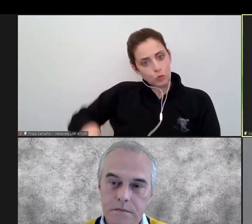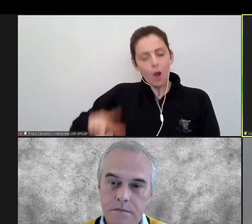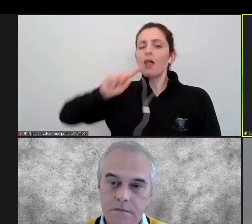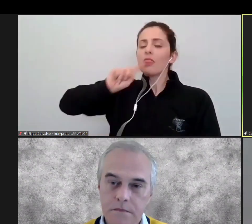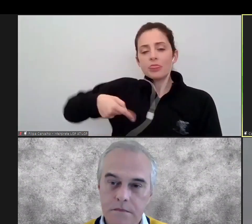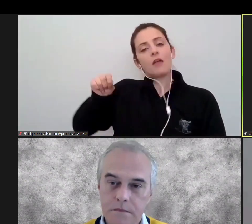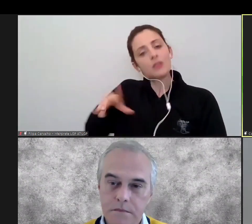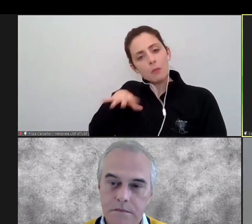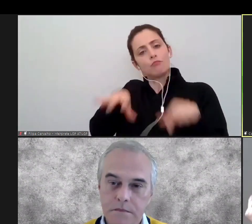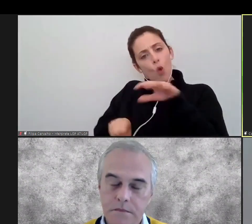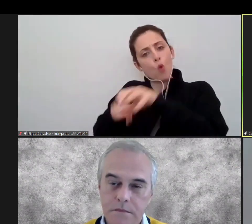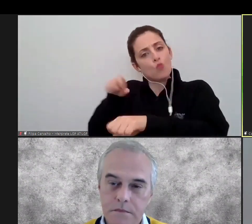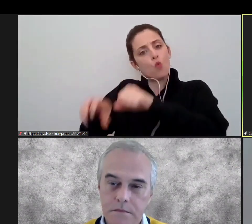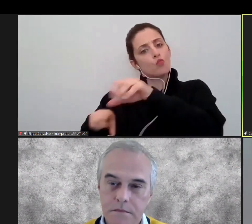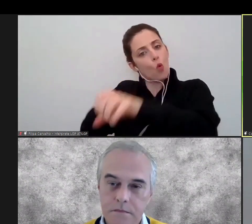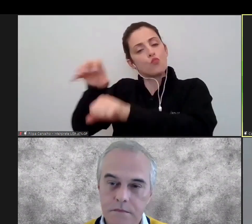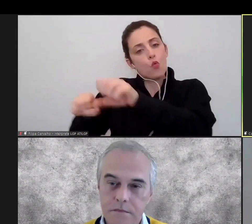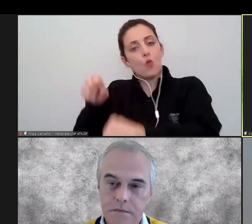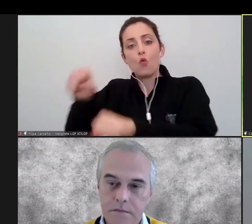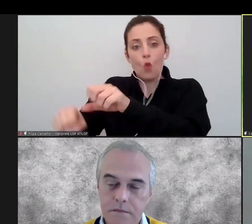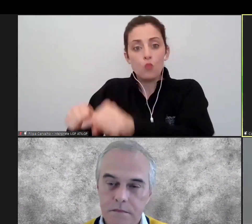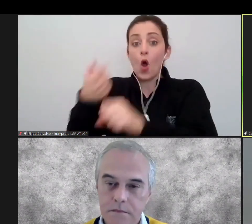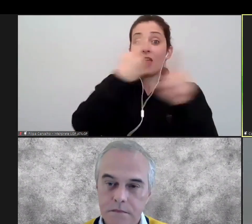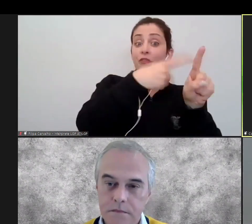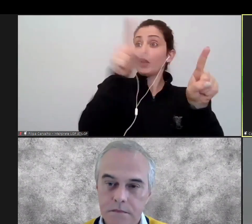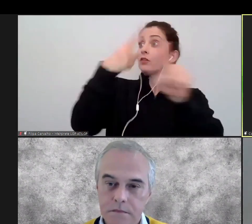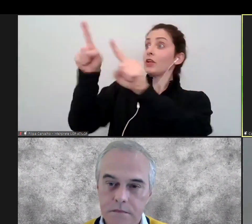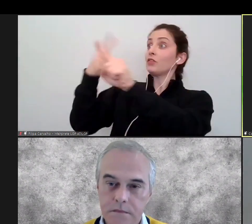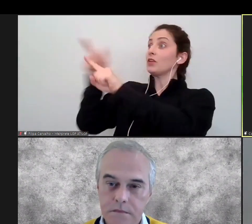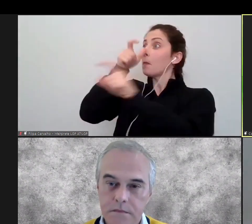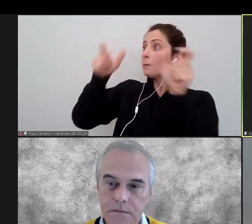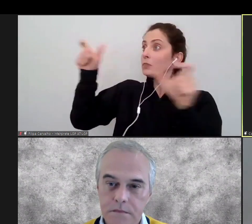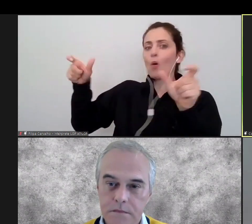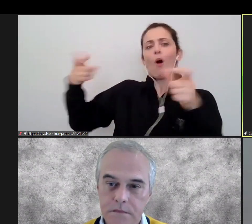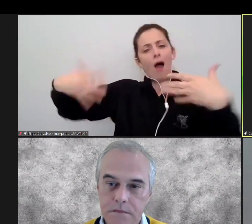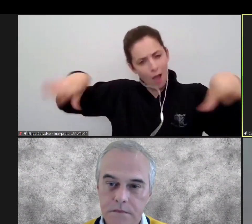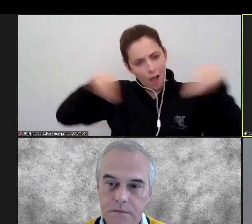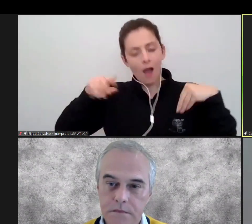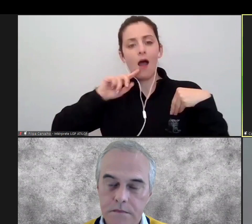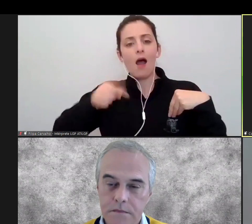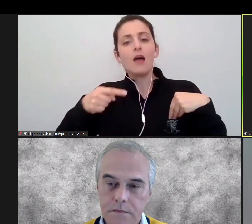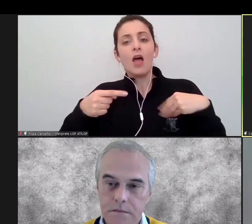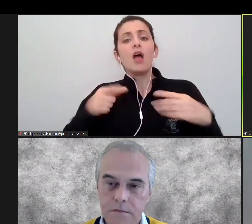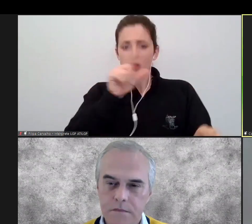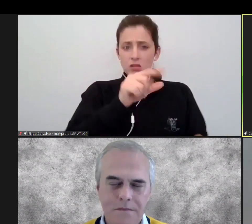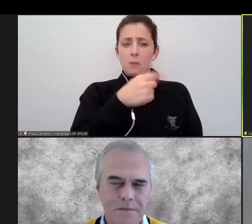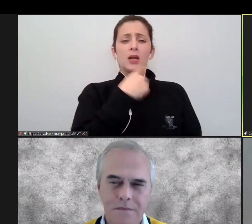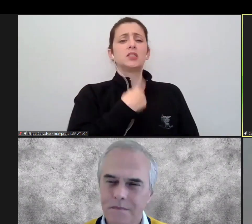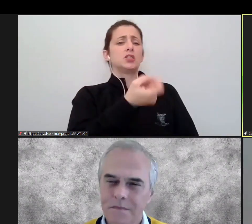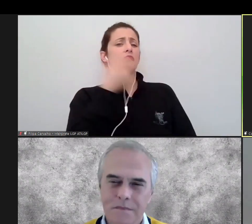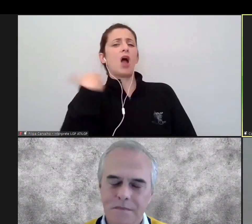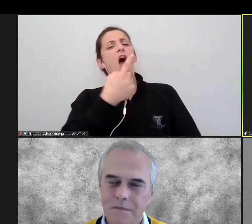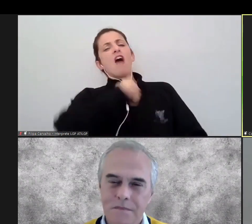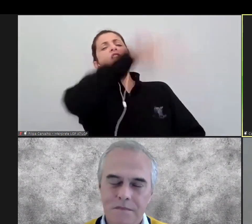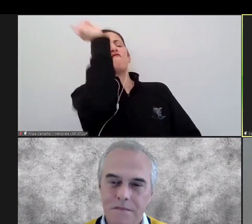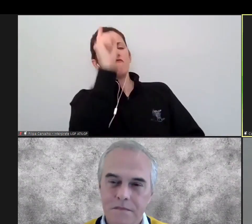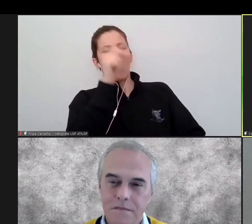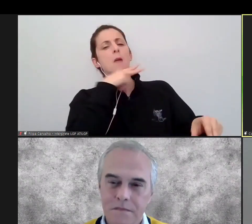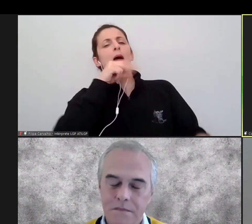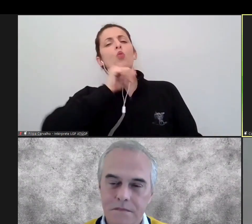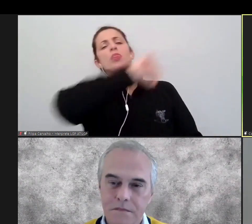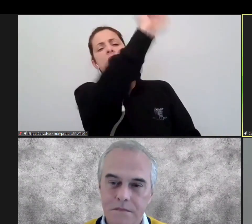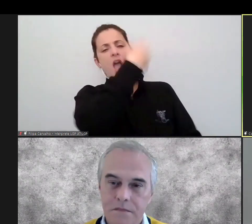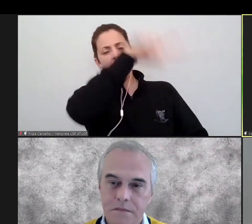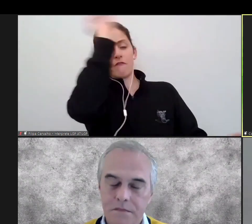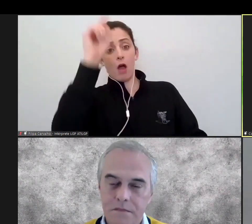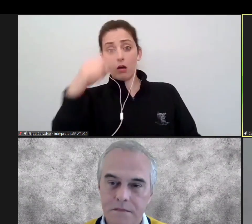fazer, e saber lidar com as diferenças, não é? Quando disseram há pouco, vai para a tua terra, dizem-me isto constantemente, e a minha resposta foi, eu vou,